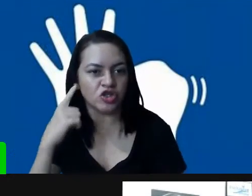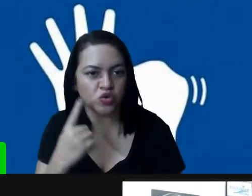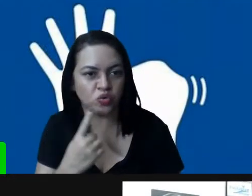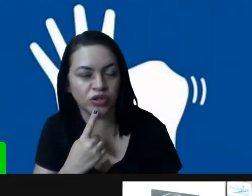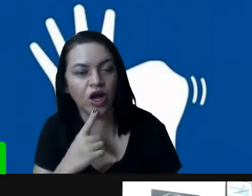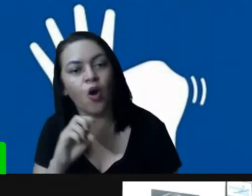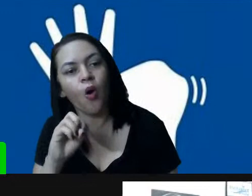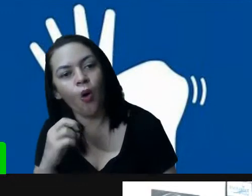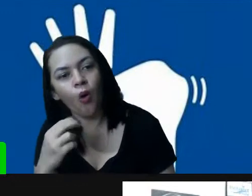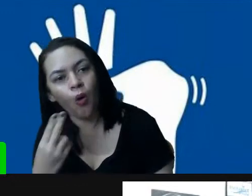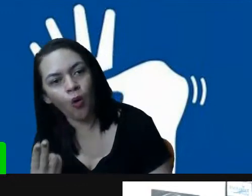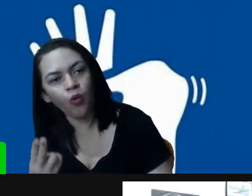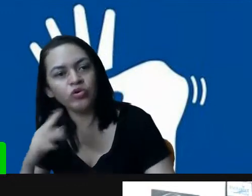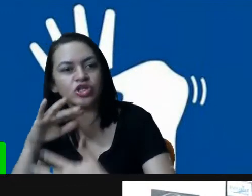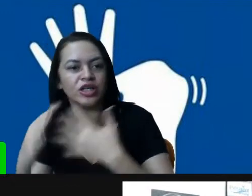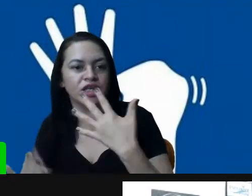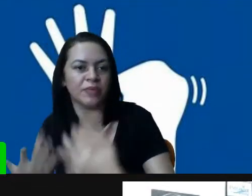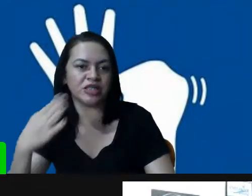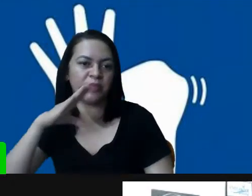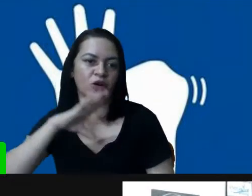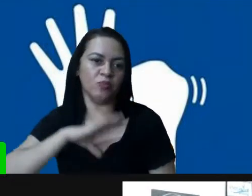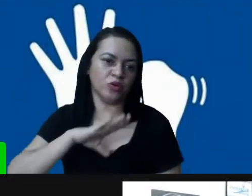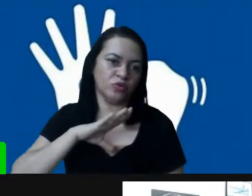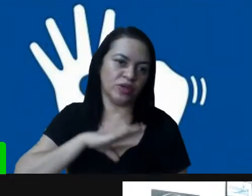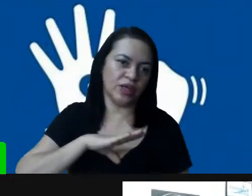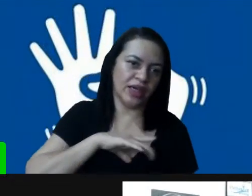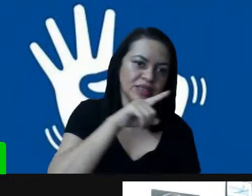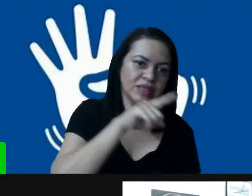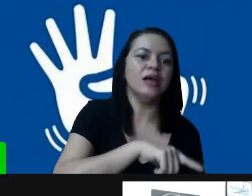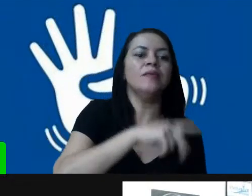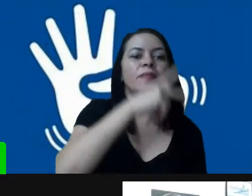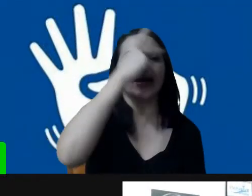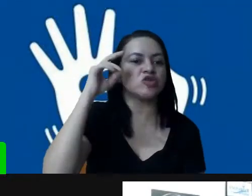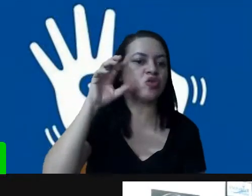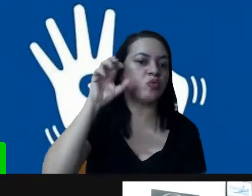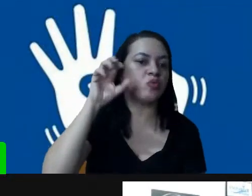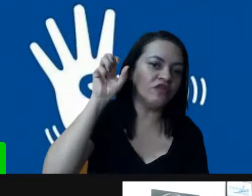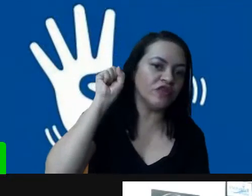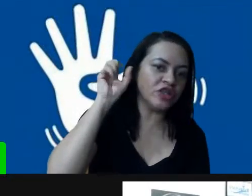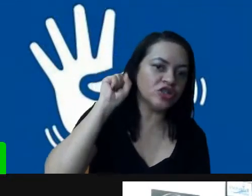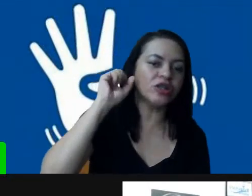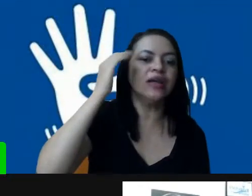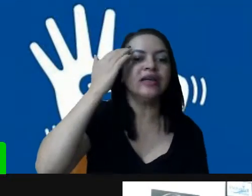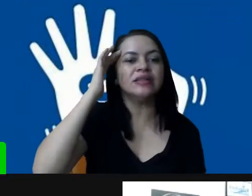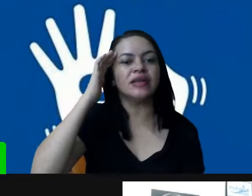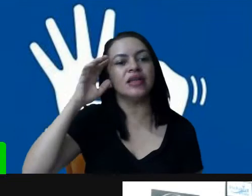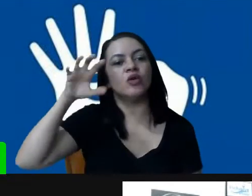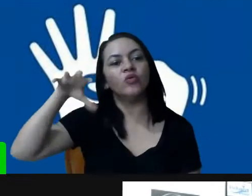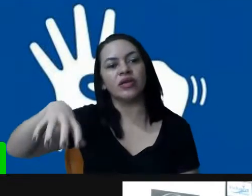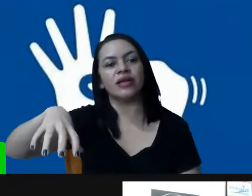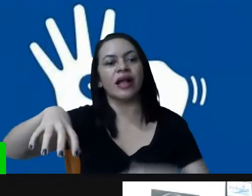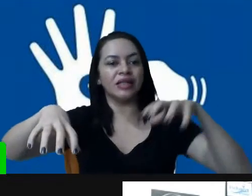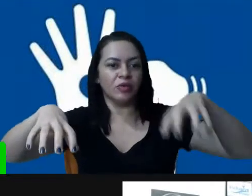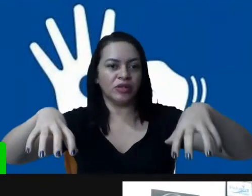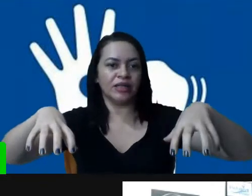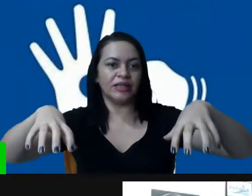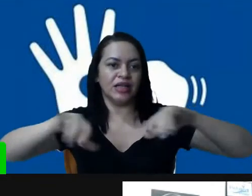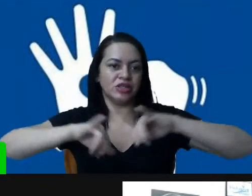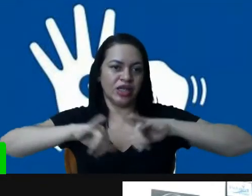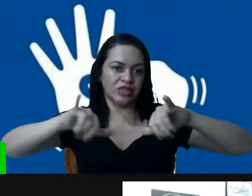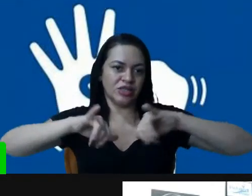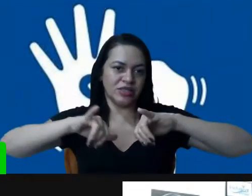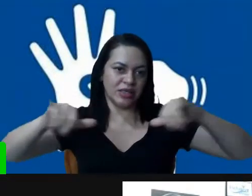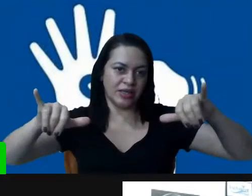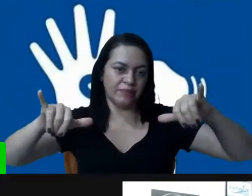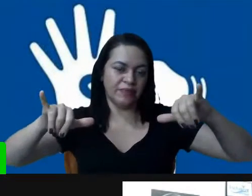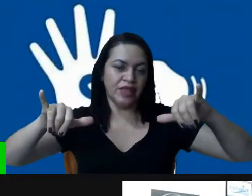comunidade surda ou de Libras para o português, para a pessoa ouvinte entender o que cada modalidade